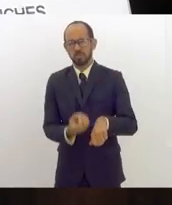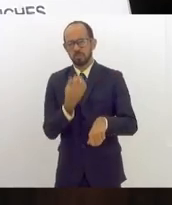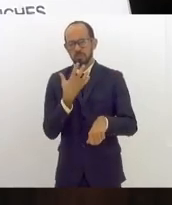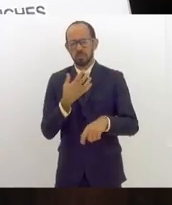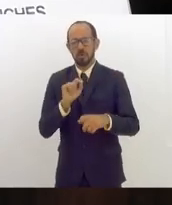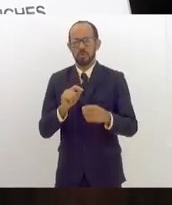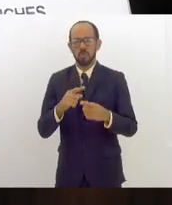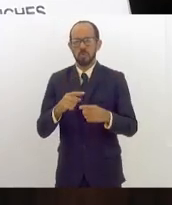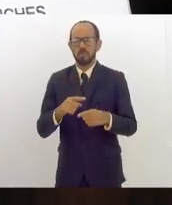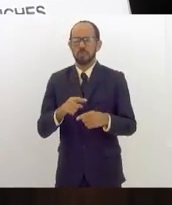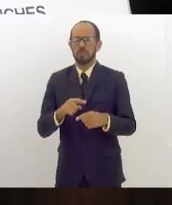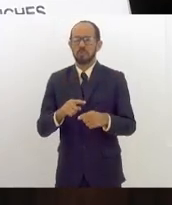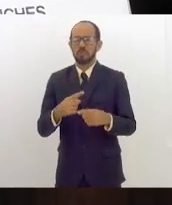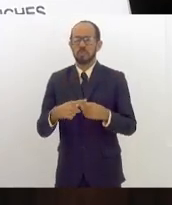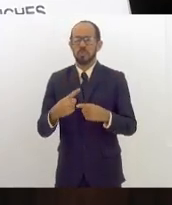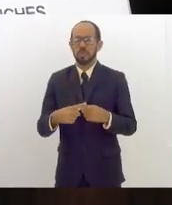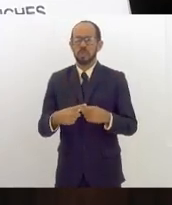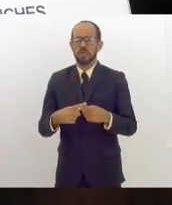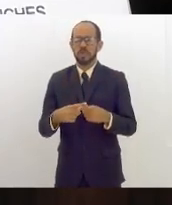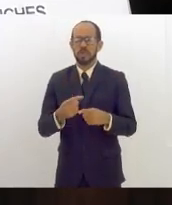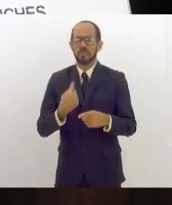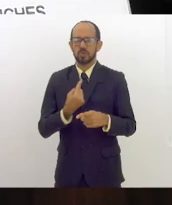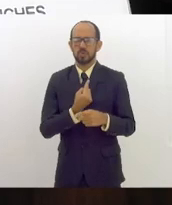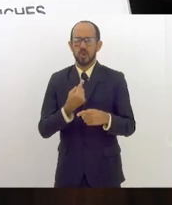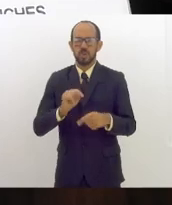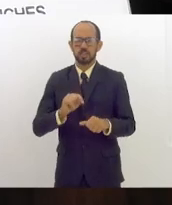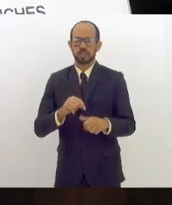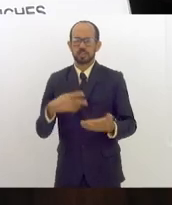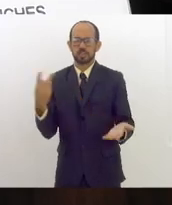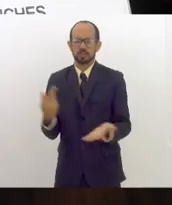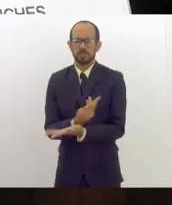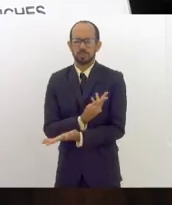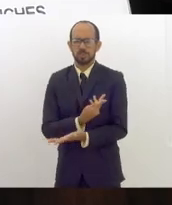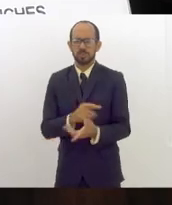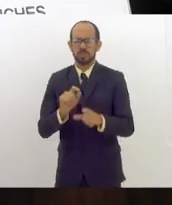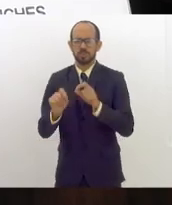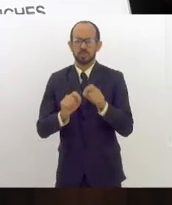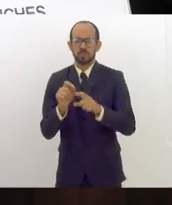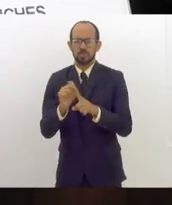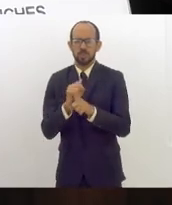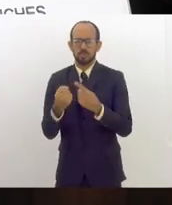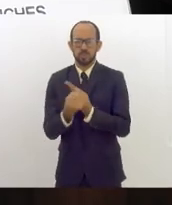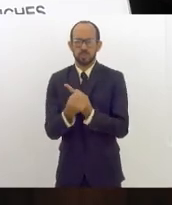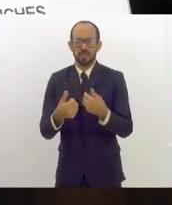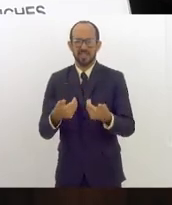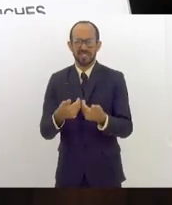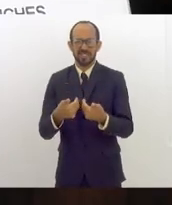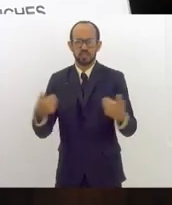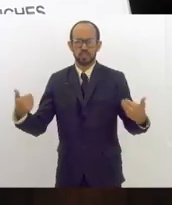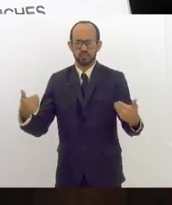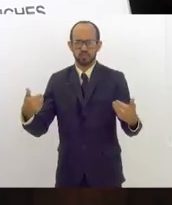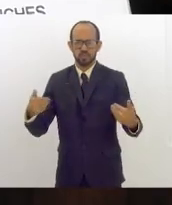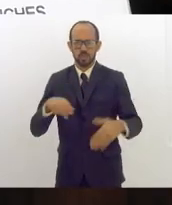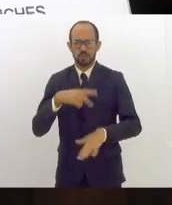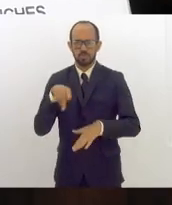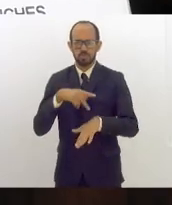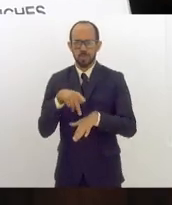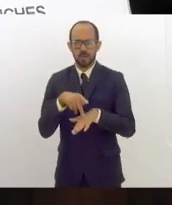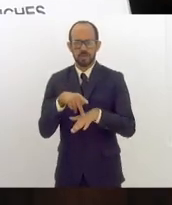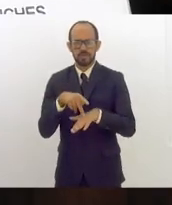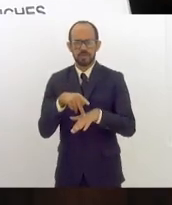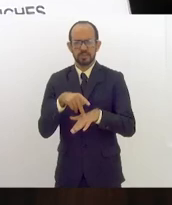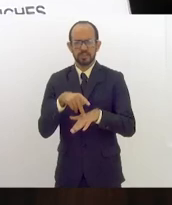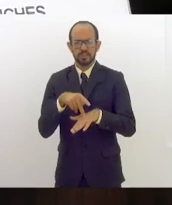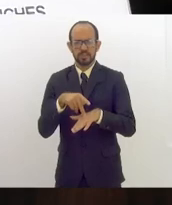onde estavam estamos ainda diante de uma sociedade de partida diante de um país enfim